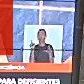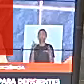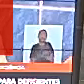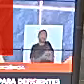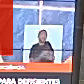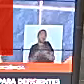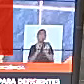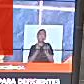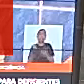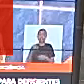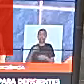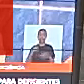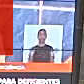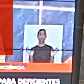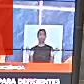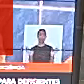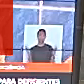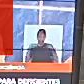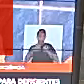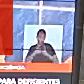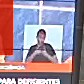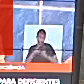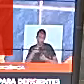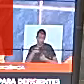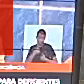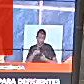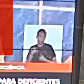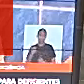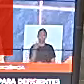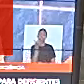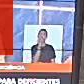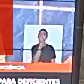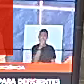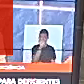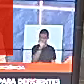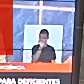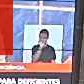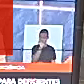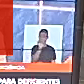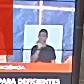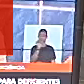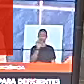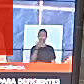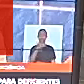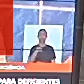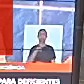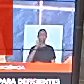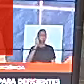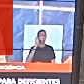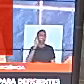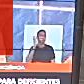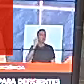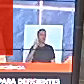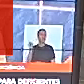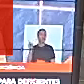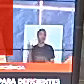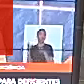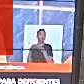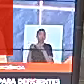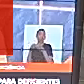exemplo, eu sou autista, eu tenho 59 anos. Pouco tempo eu escutei uma frase de um comandante nacional,